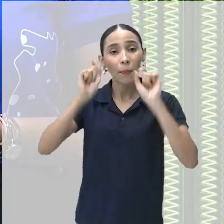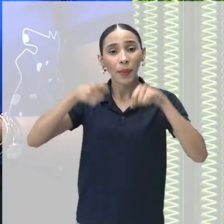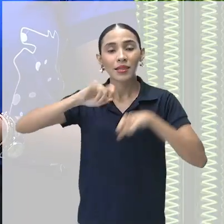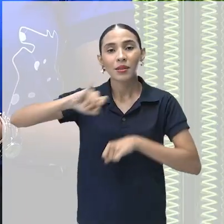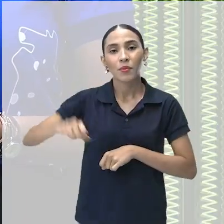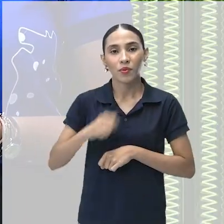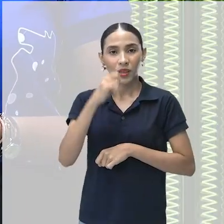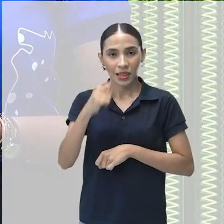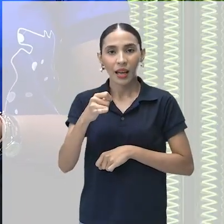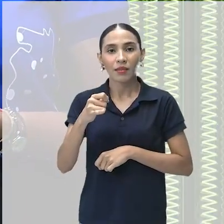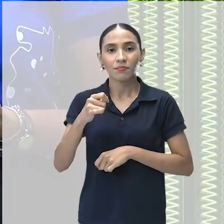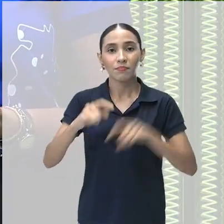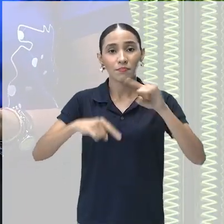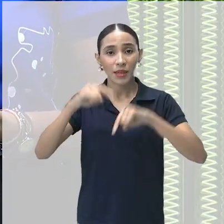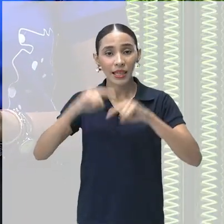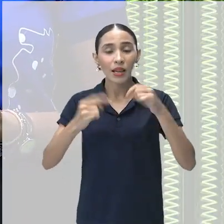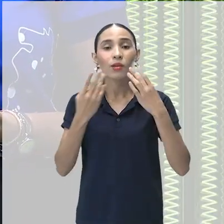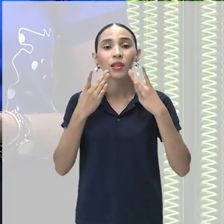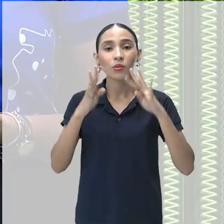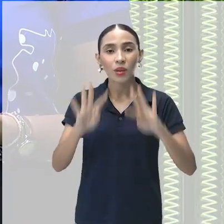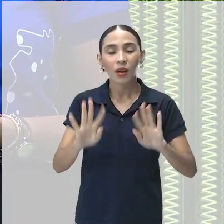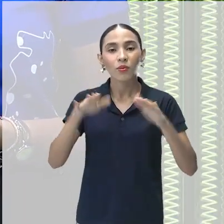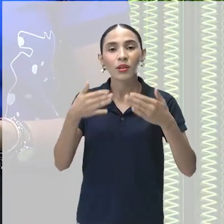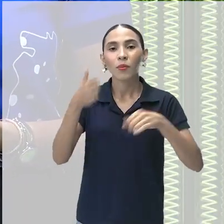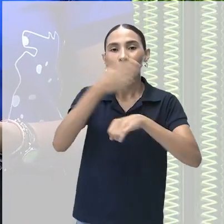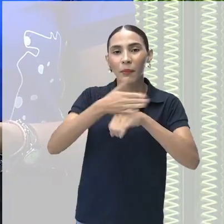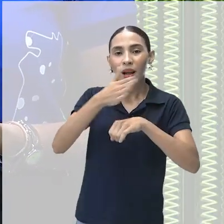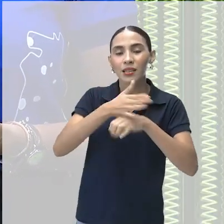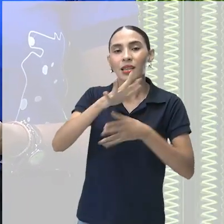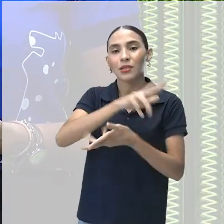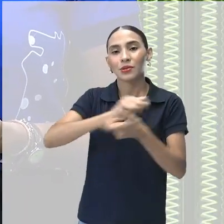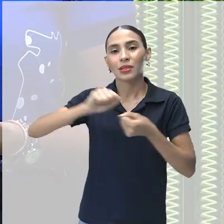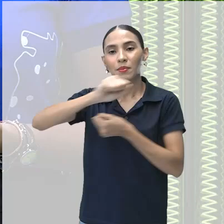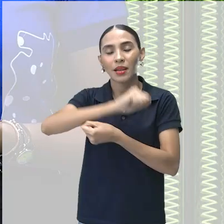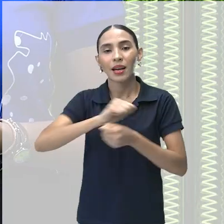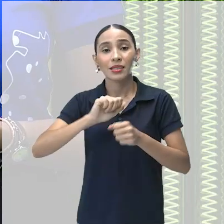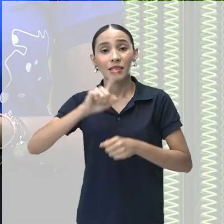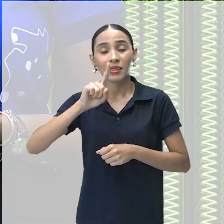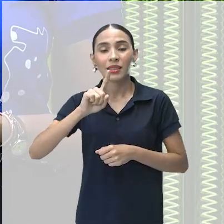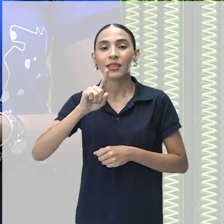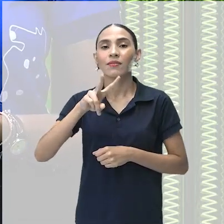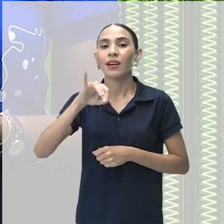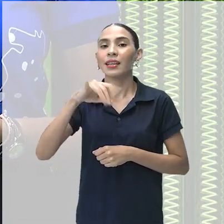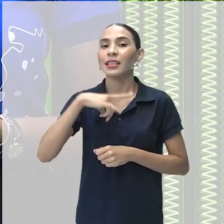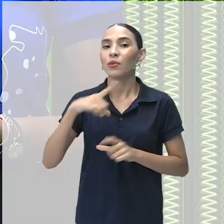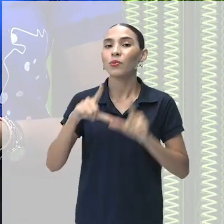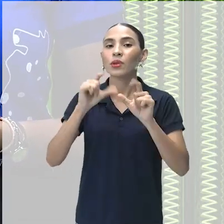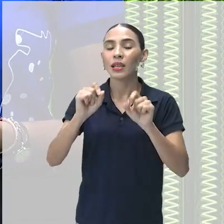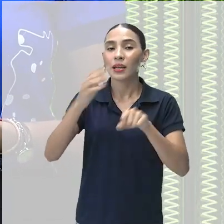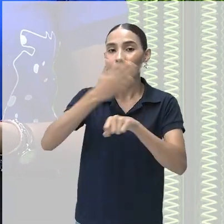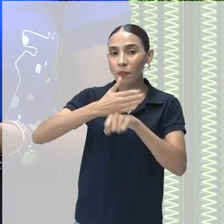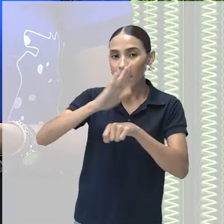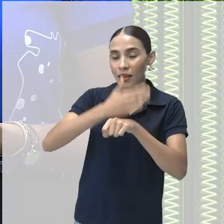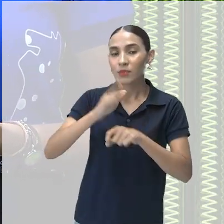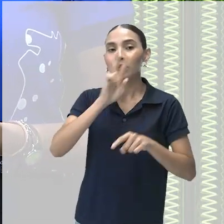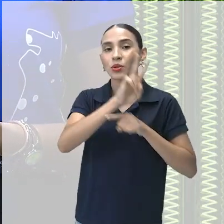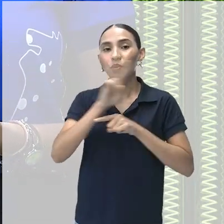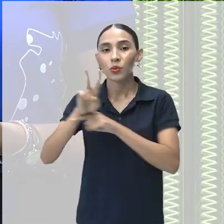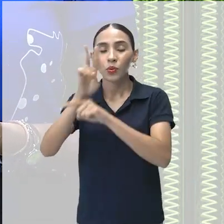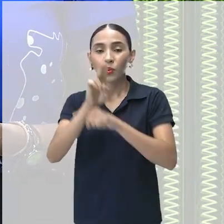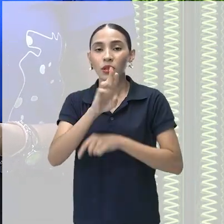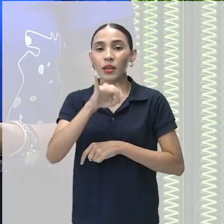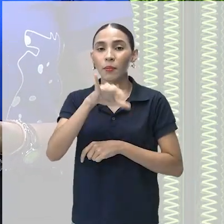usufruir desses recursos. Essa prática da sustentabilidade, ela envolve práticas que preservam